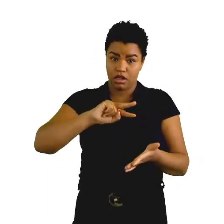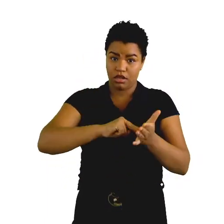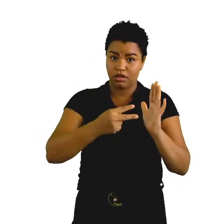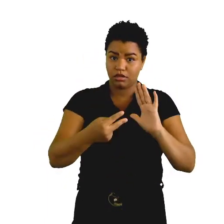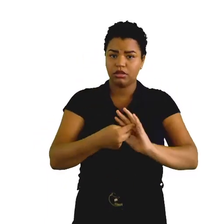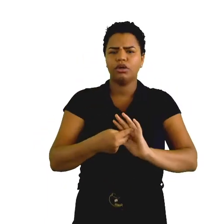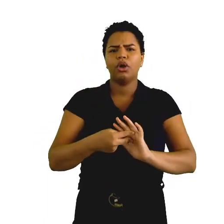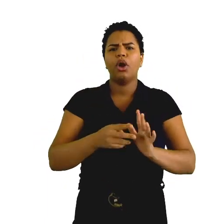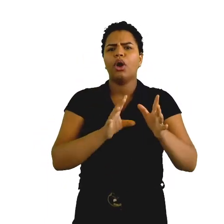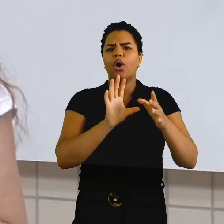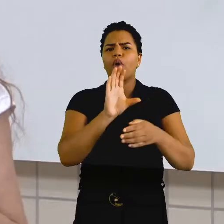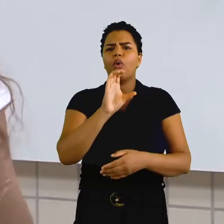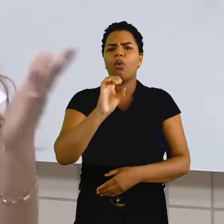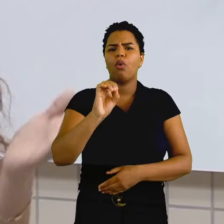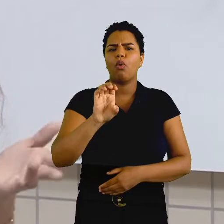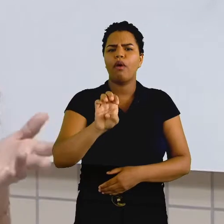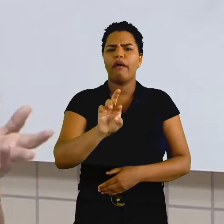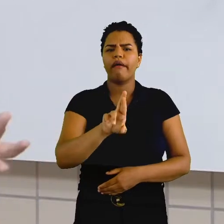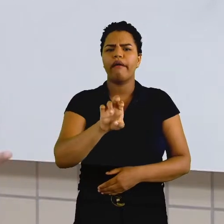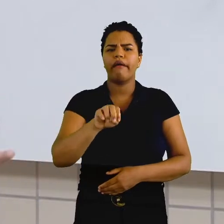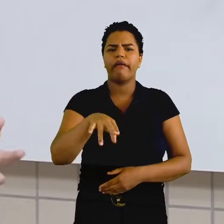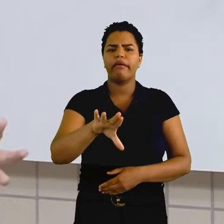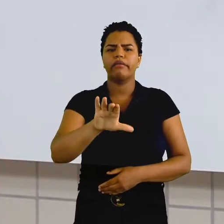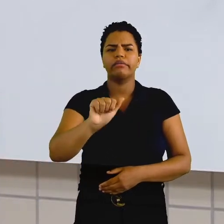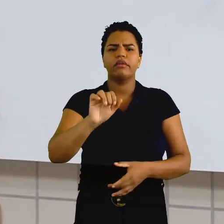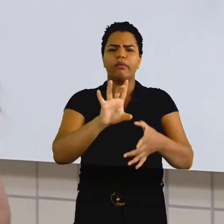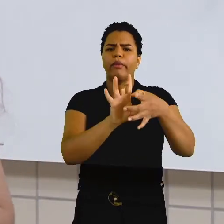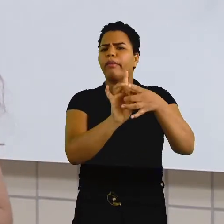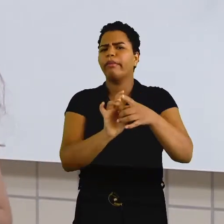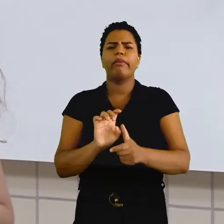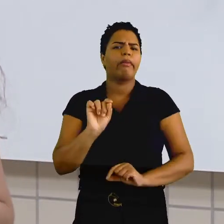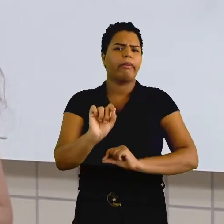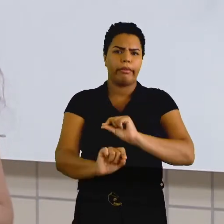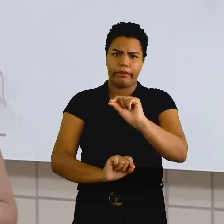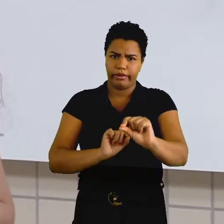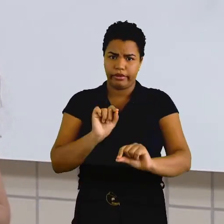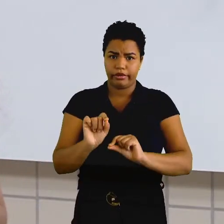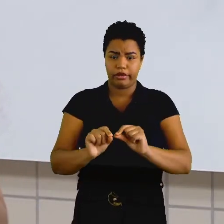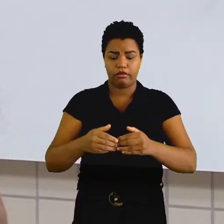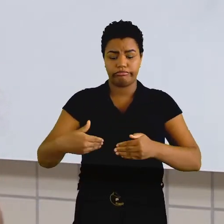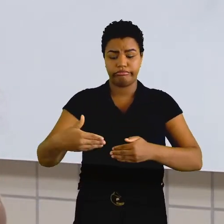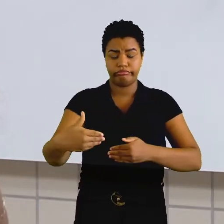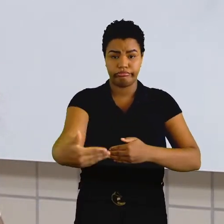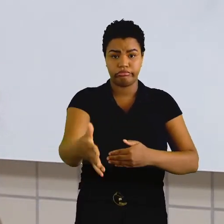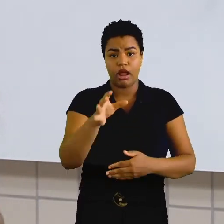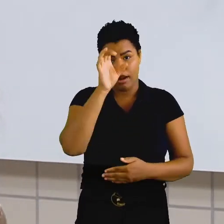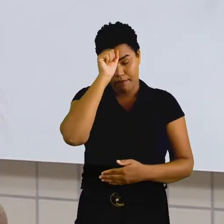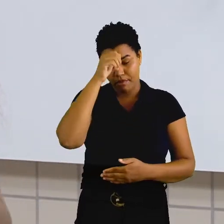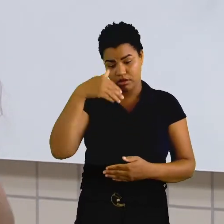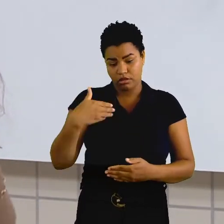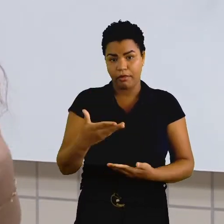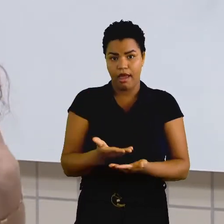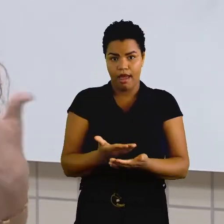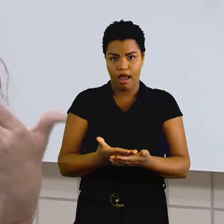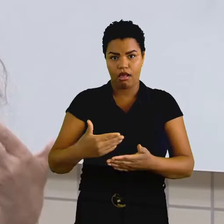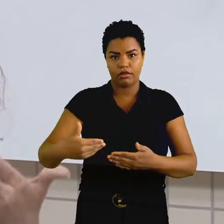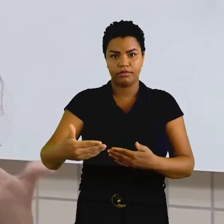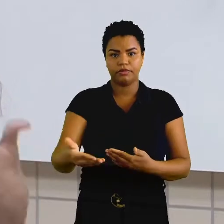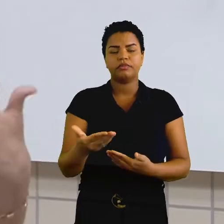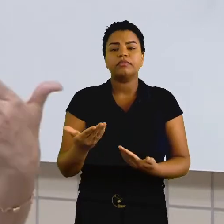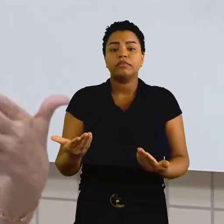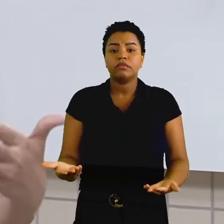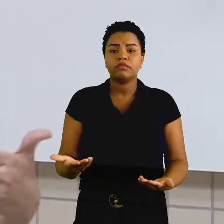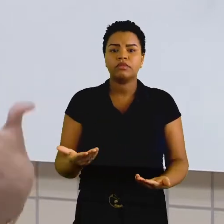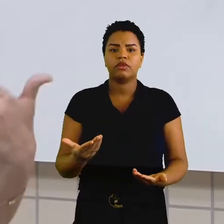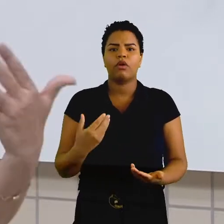falar muito essa palavra no decorrer das nossas aulas. Eu não posso, por exemplo, estar escrevendo sobre a